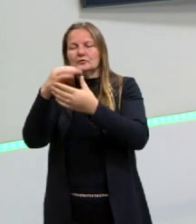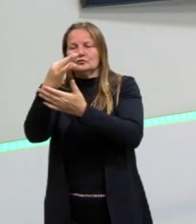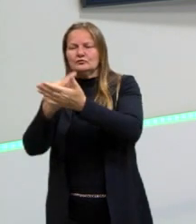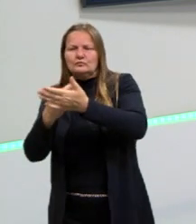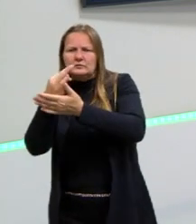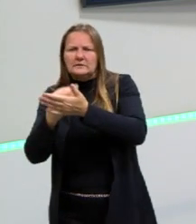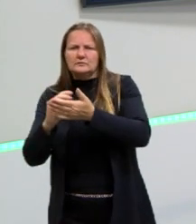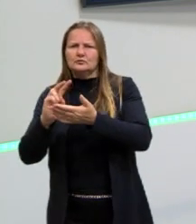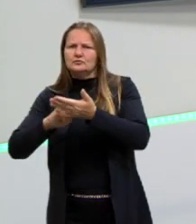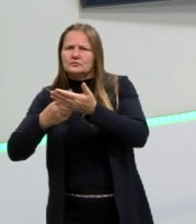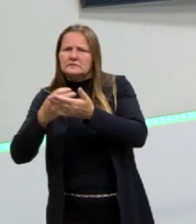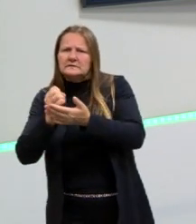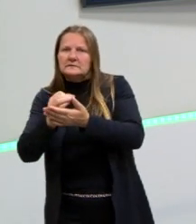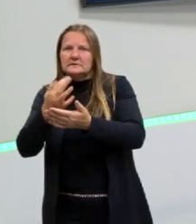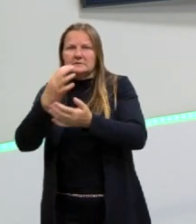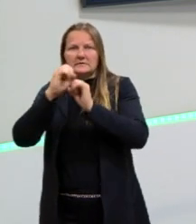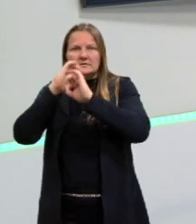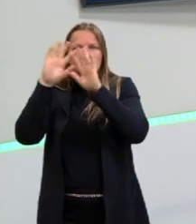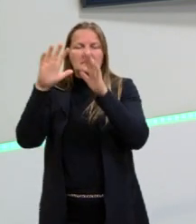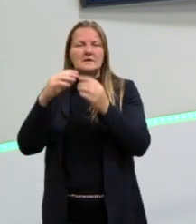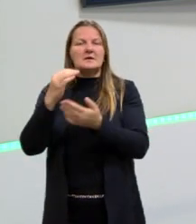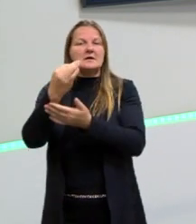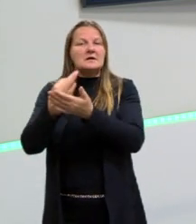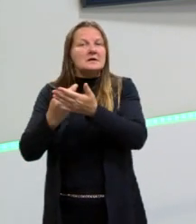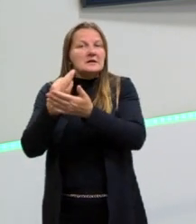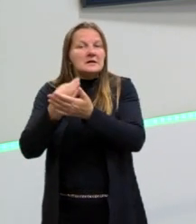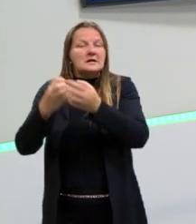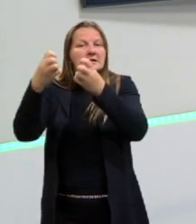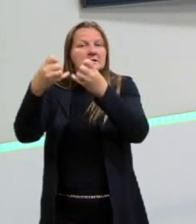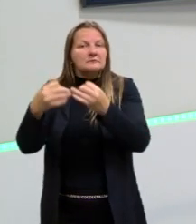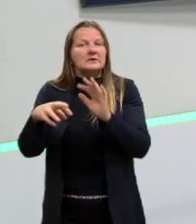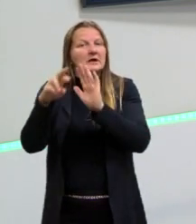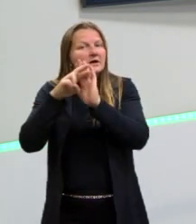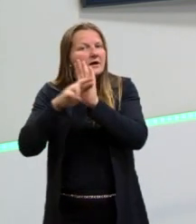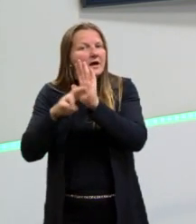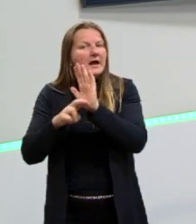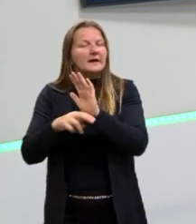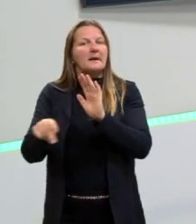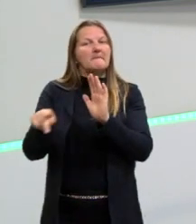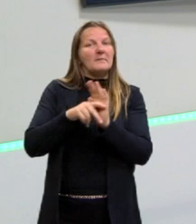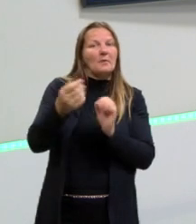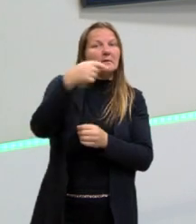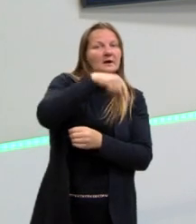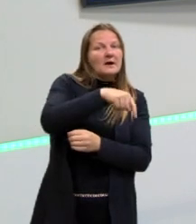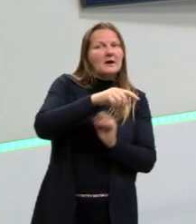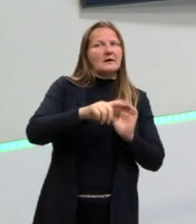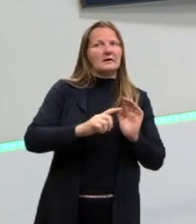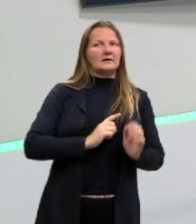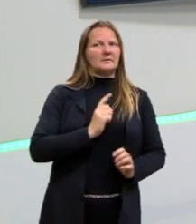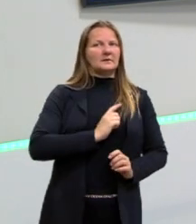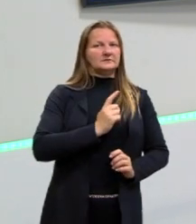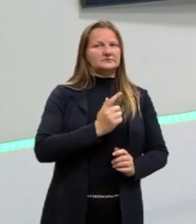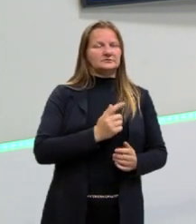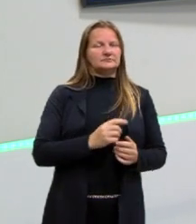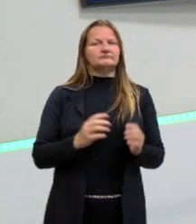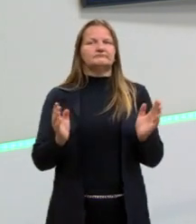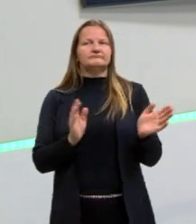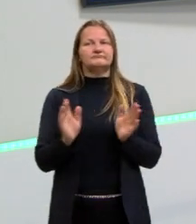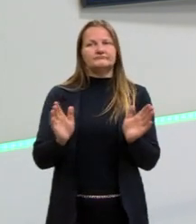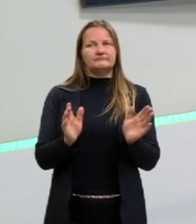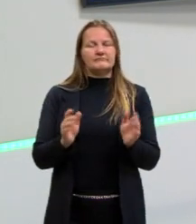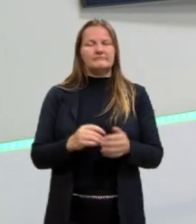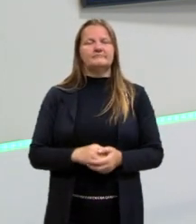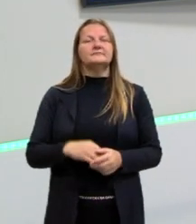E a interpretação se explica através de regras que estão lá na gramática. Então, aqui a gente não